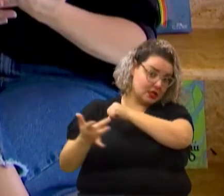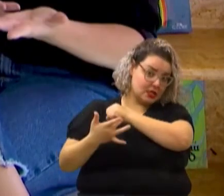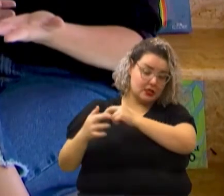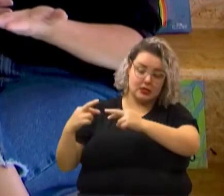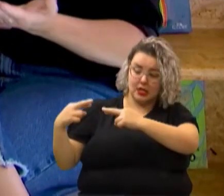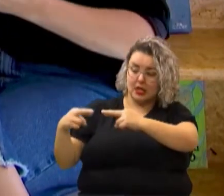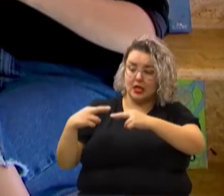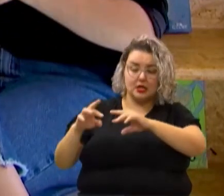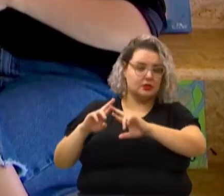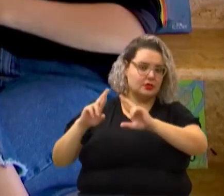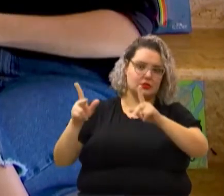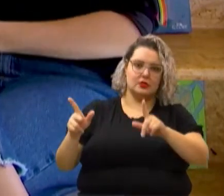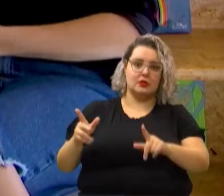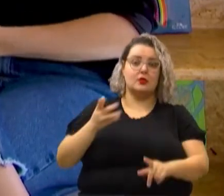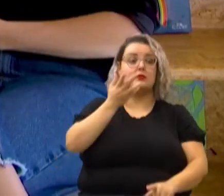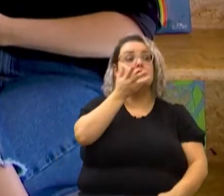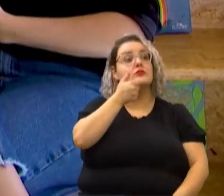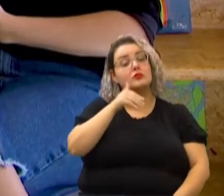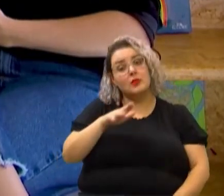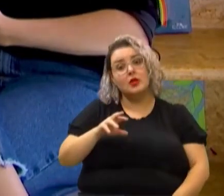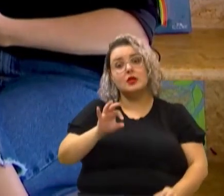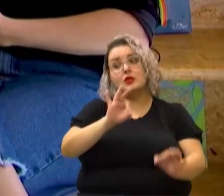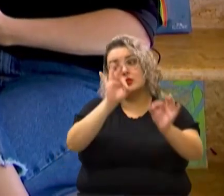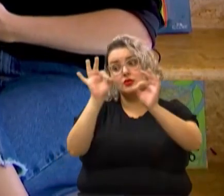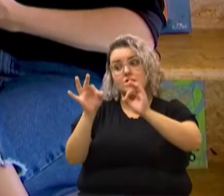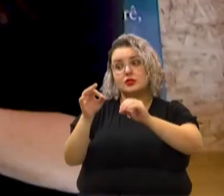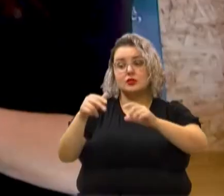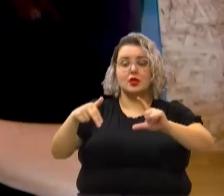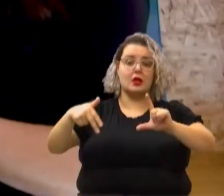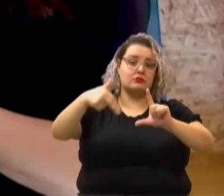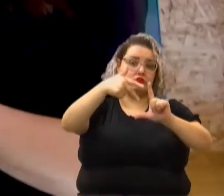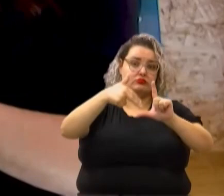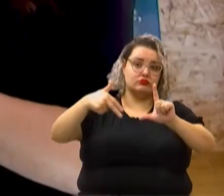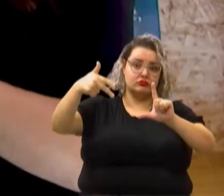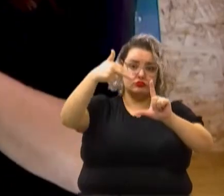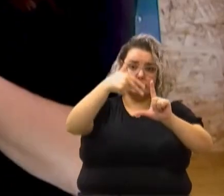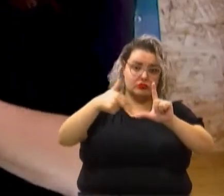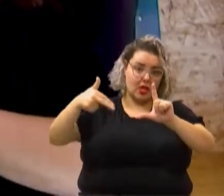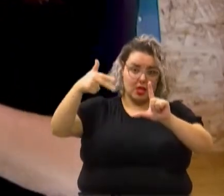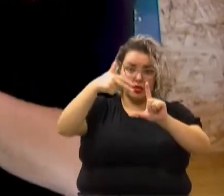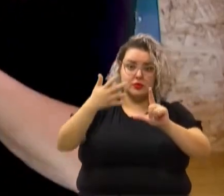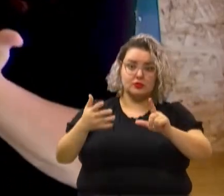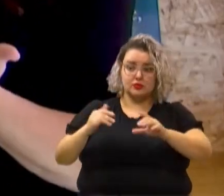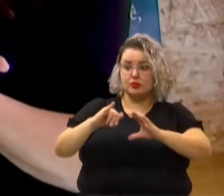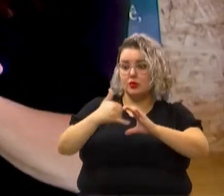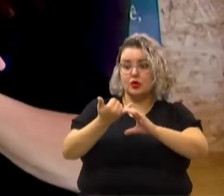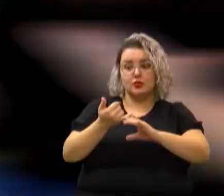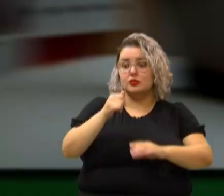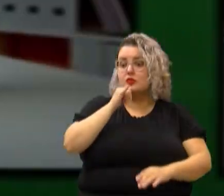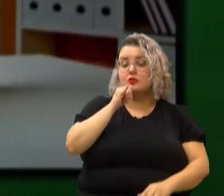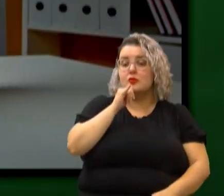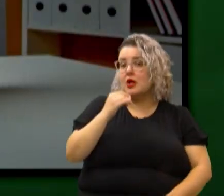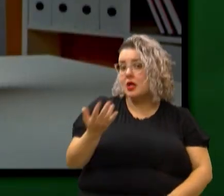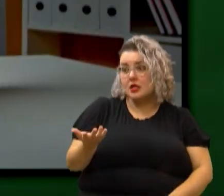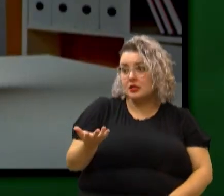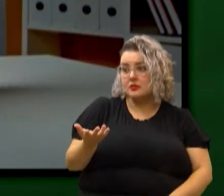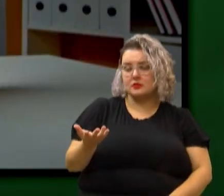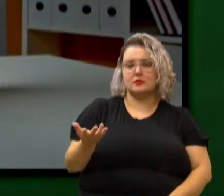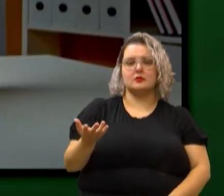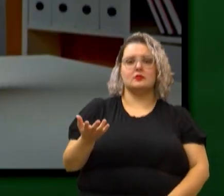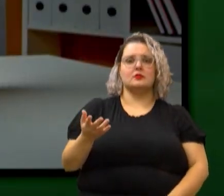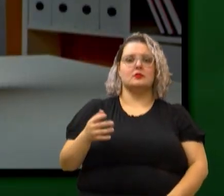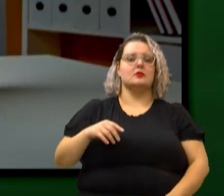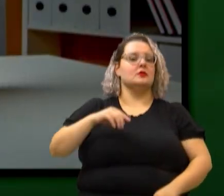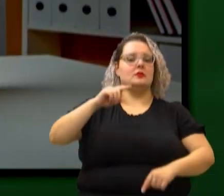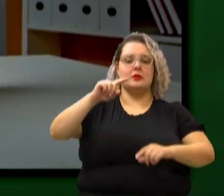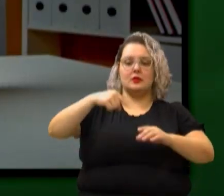vai ser outra uma criança que gosta de assistir desenho ali no YouTube por exemplo você